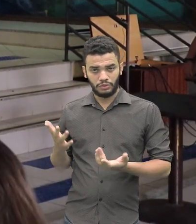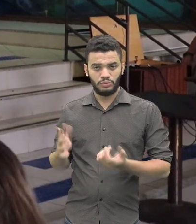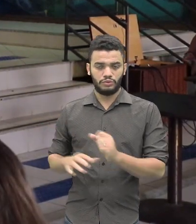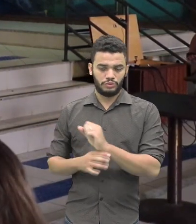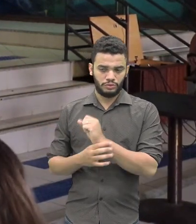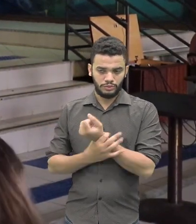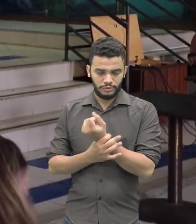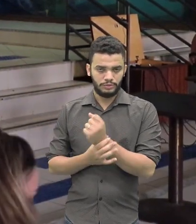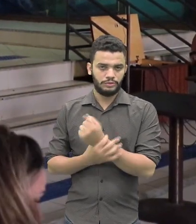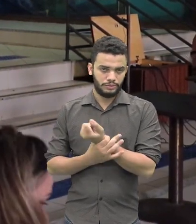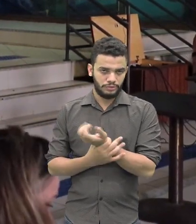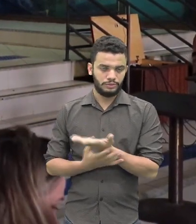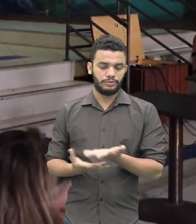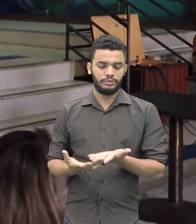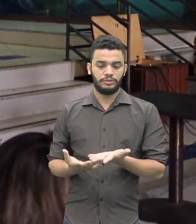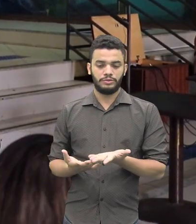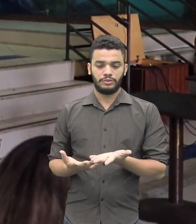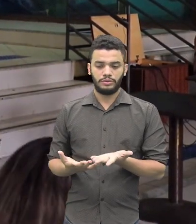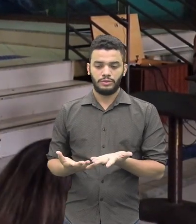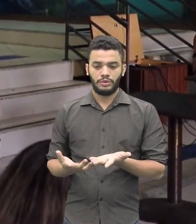Diniz dos Santos